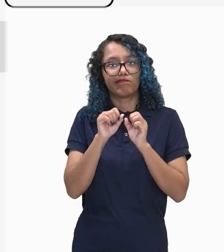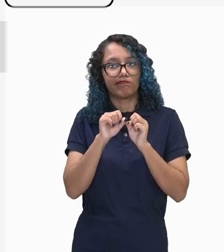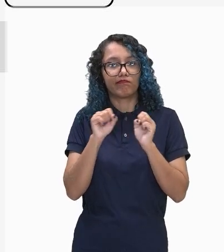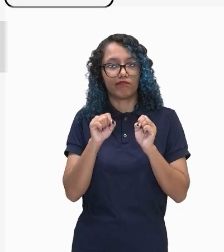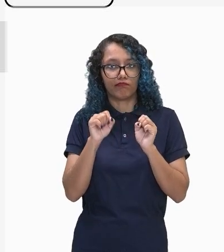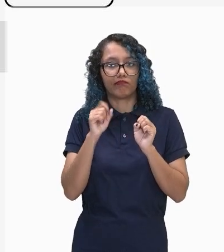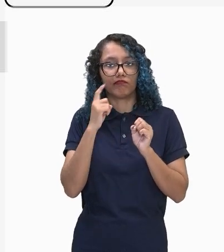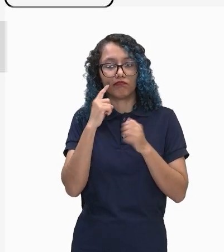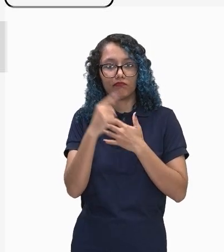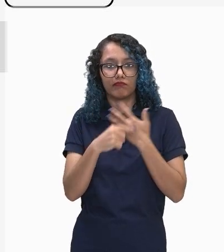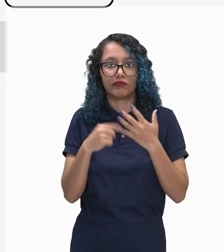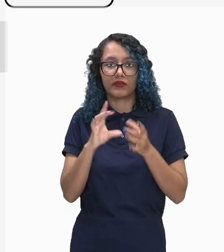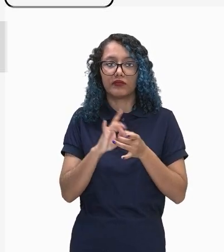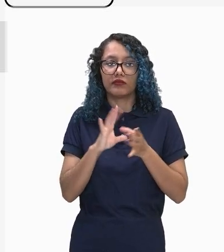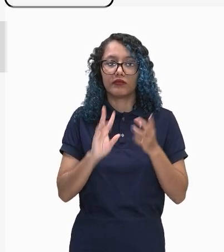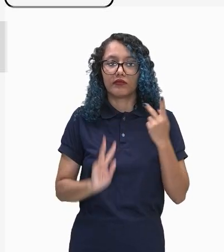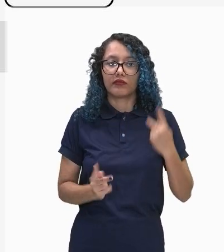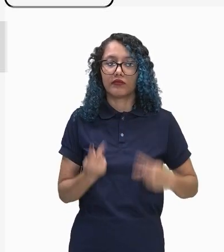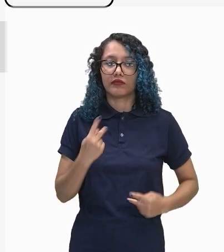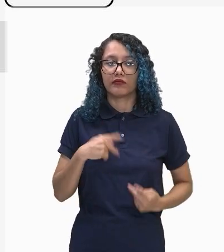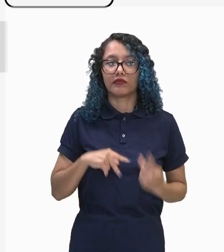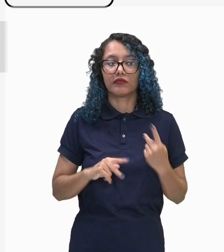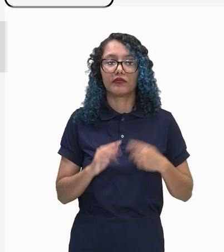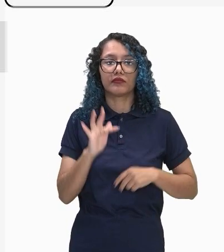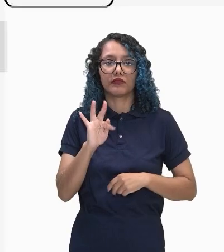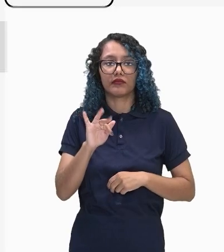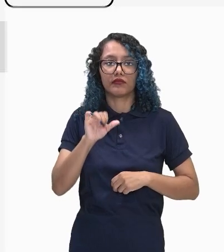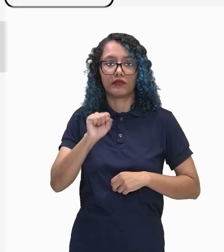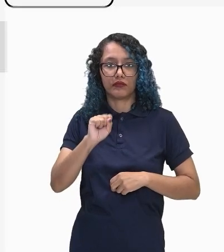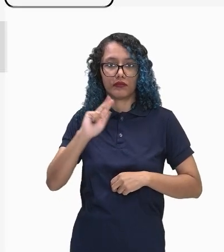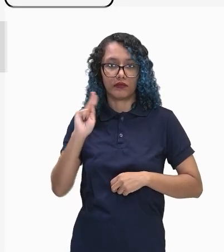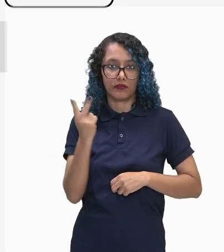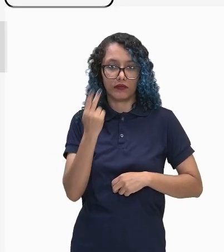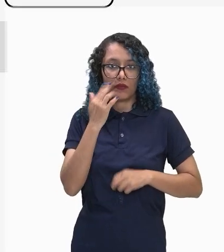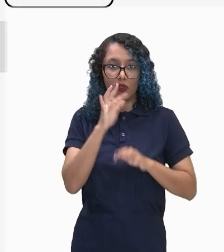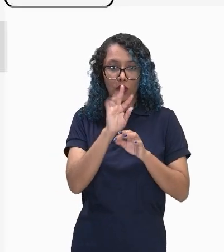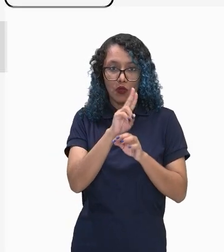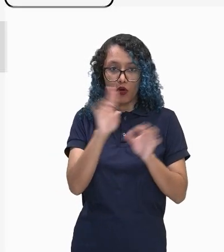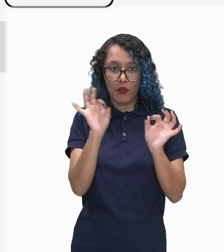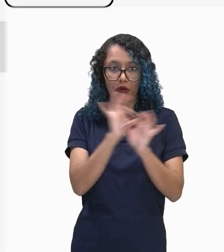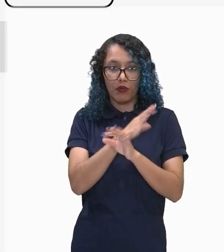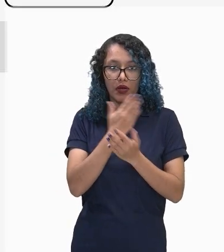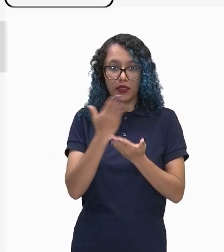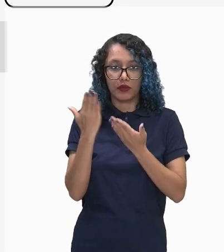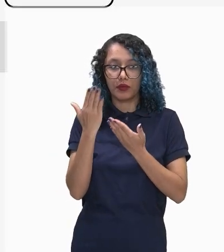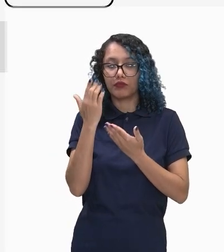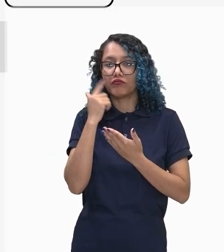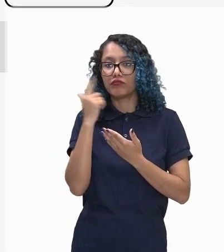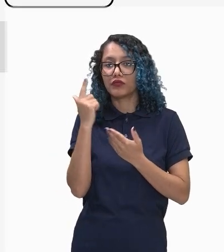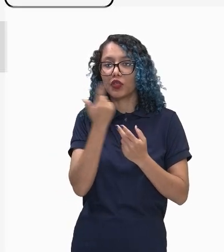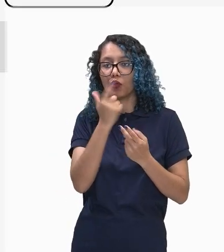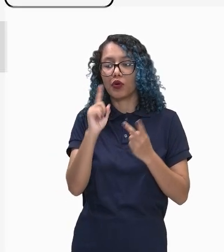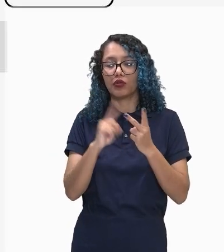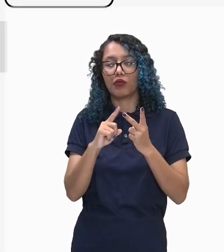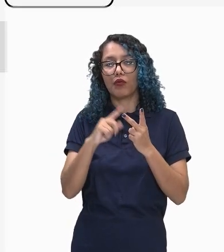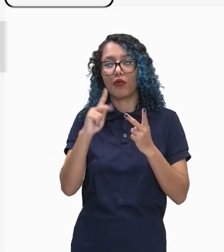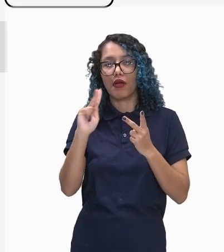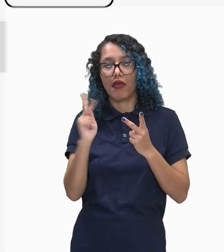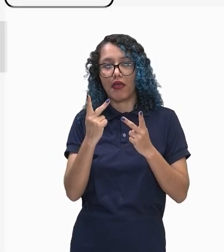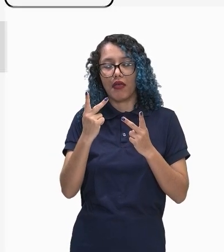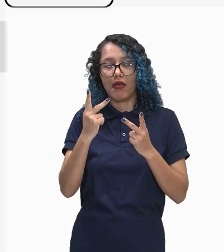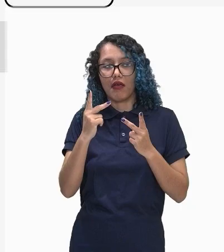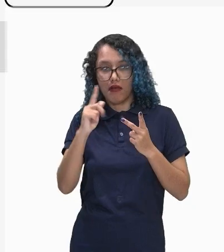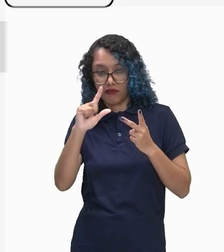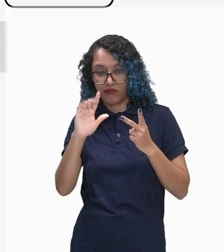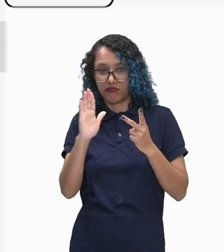libera FSH, que é o hormônio folículo estimulante, e também o LH, que é o hormônio